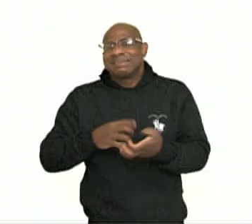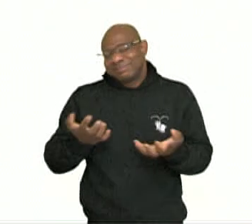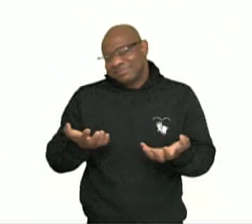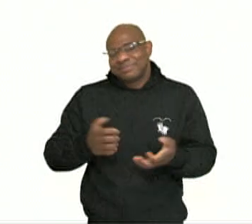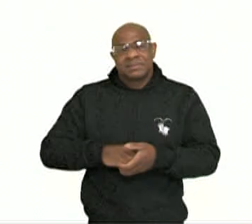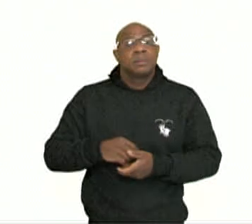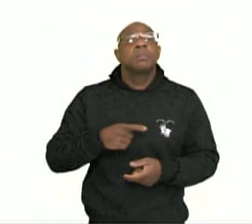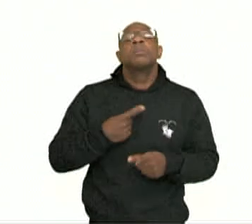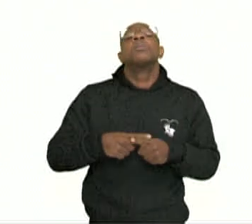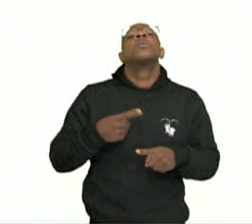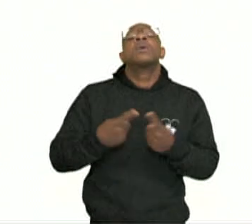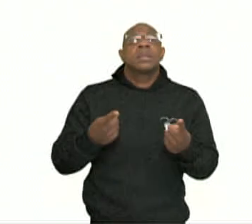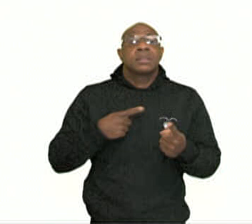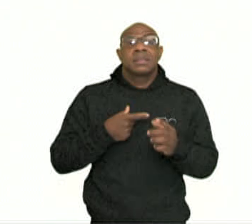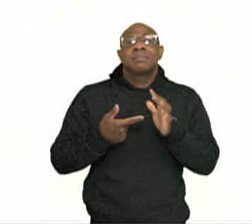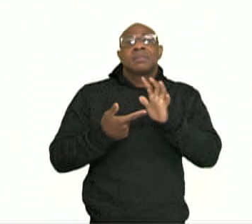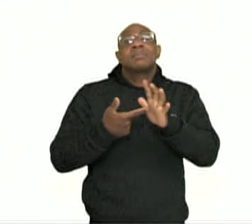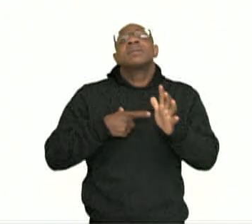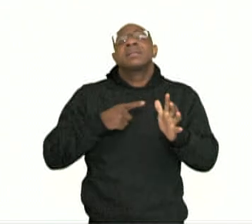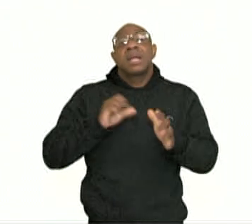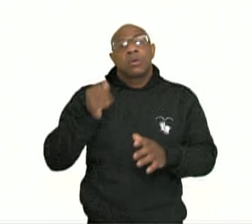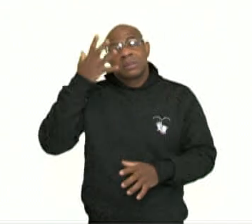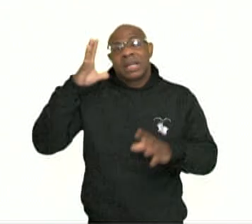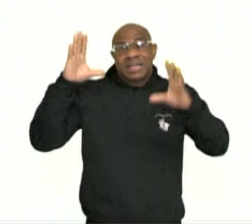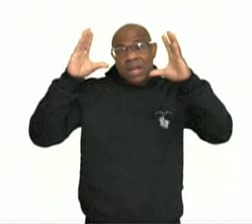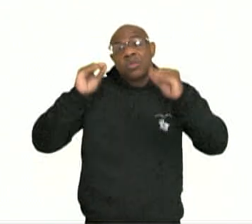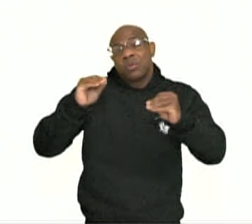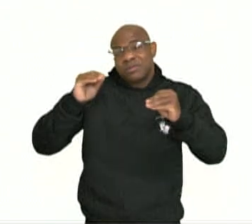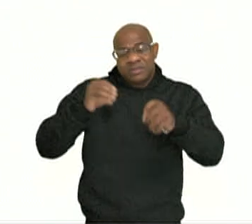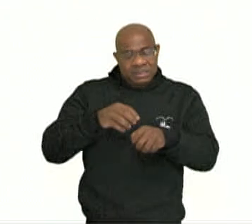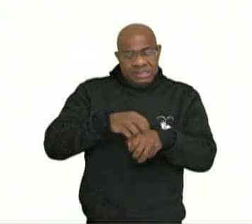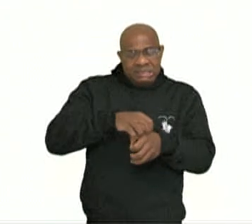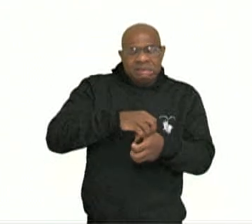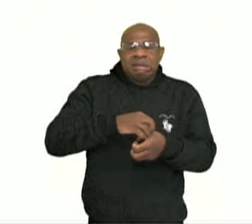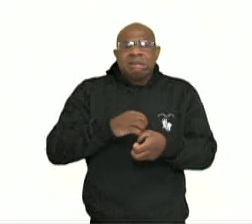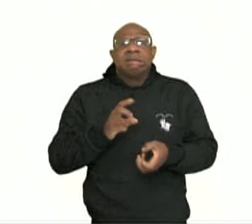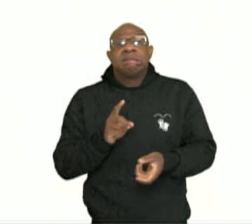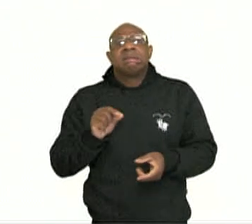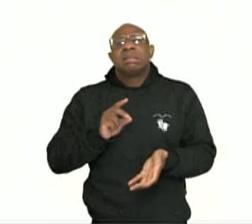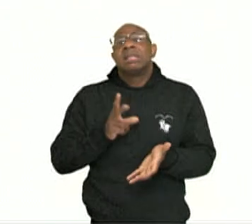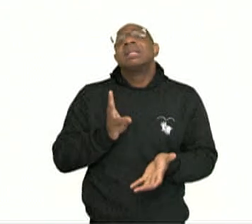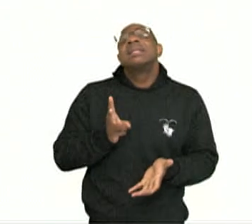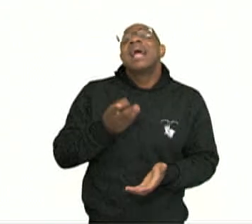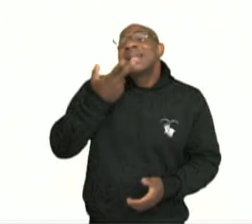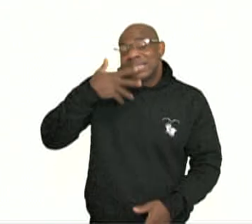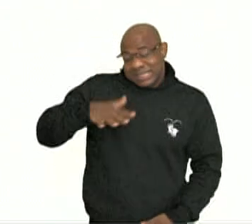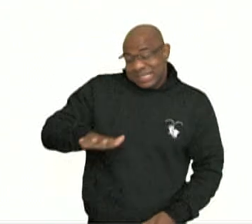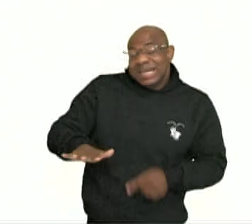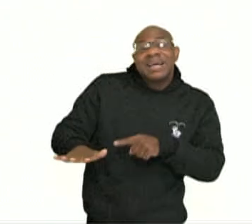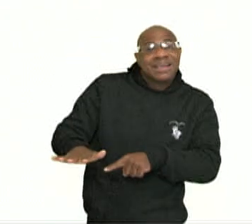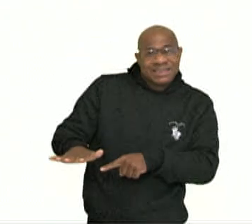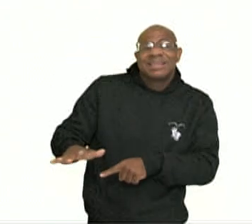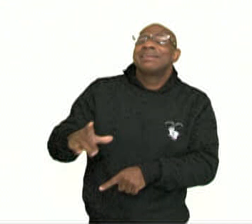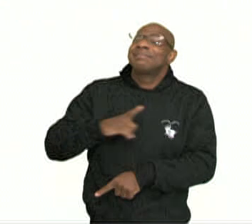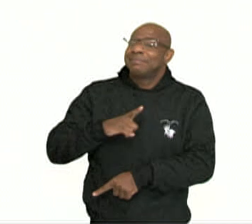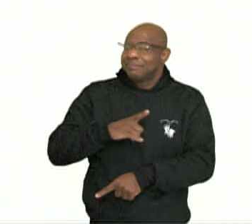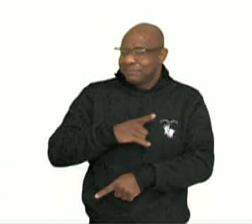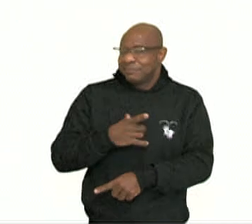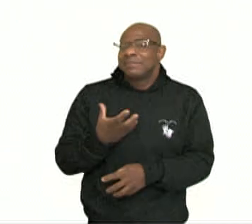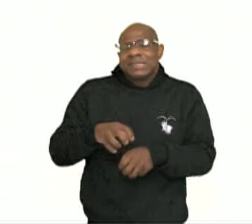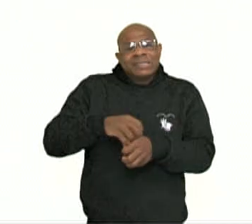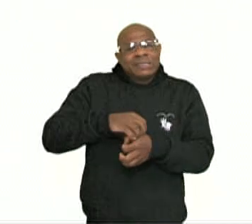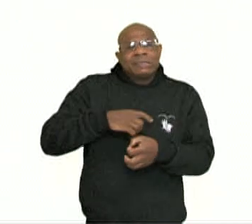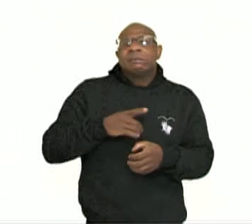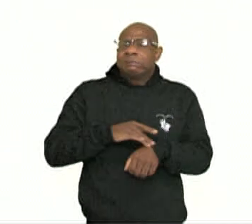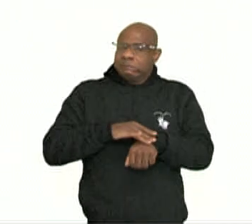se manifestam sobretudo à noite. Principalmente nas crianças, gente. As crianças são mais acometidas com